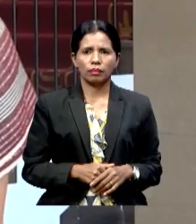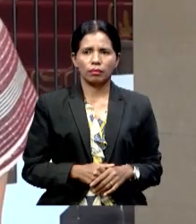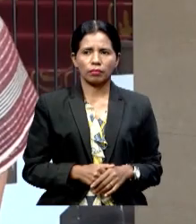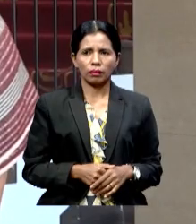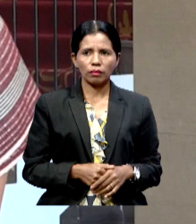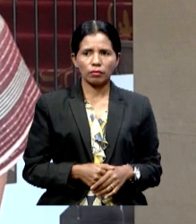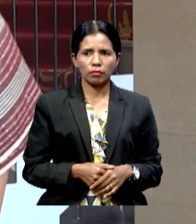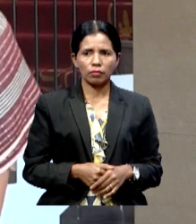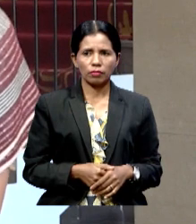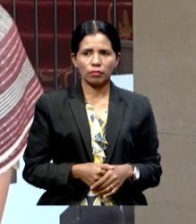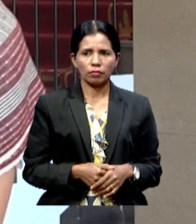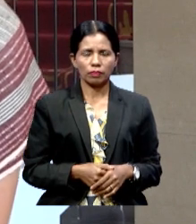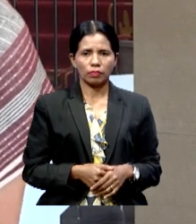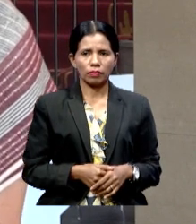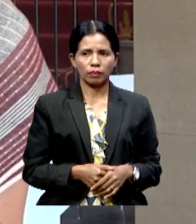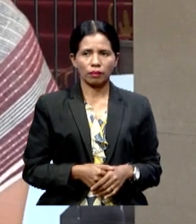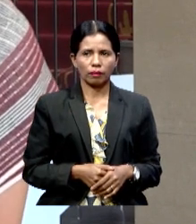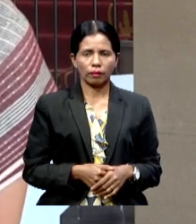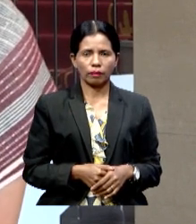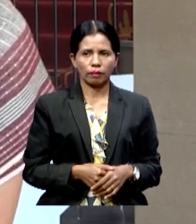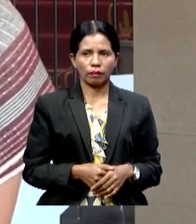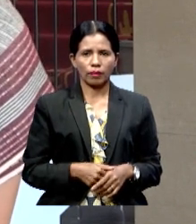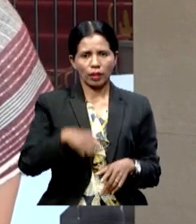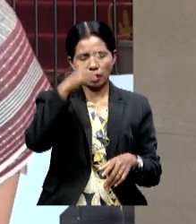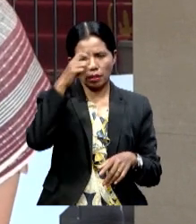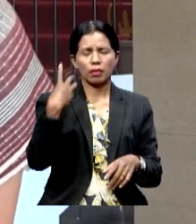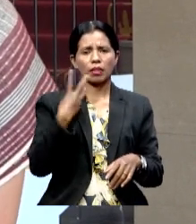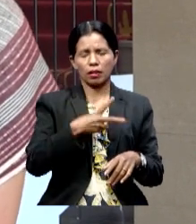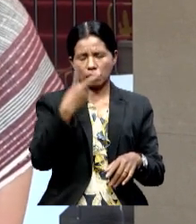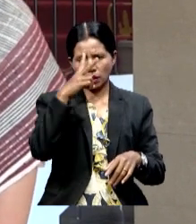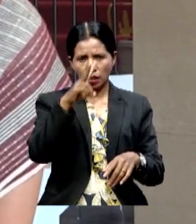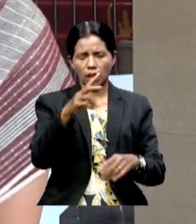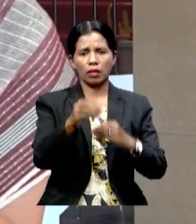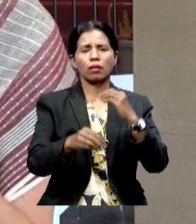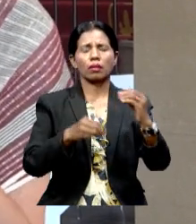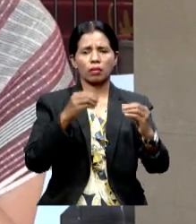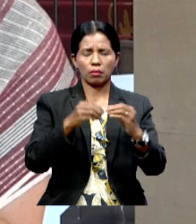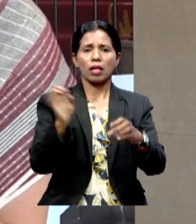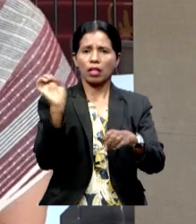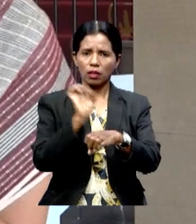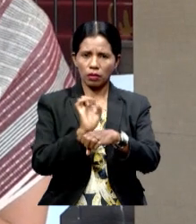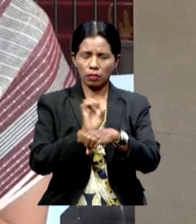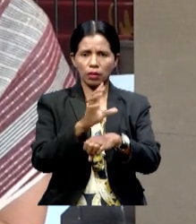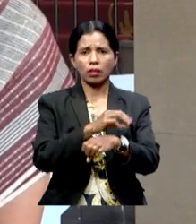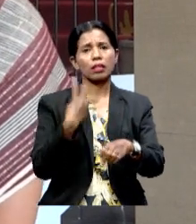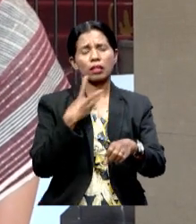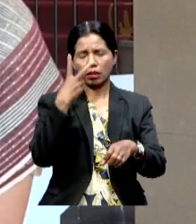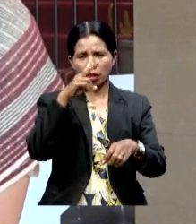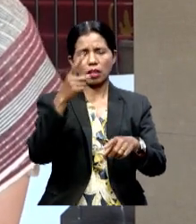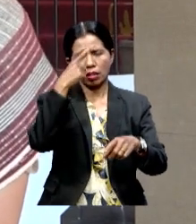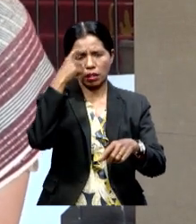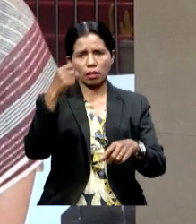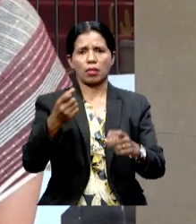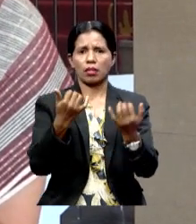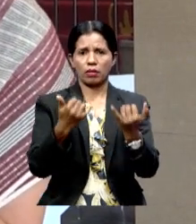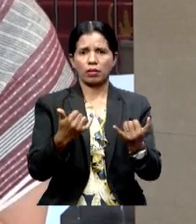economic diversification. Yeah, tamba itamos haret en seremos ba ya diversificação ekonomia. Ita haret tamba dadauk